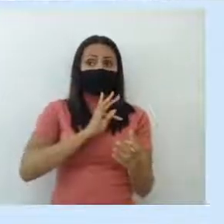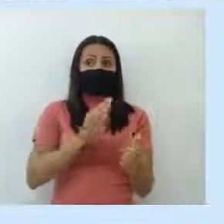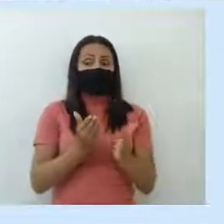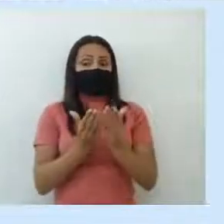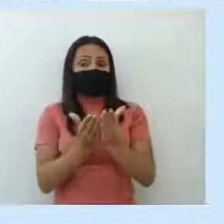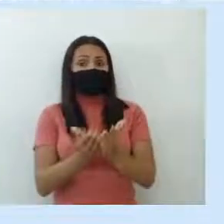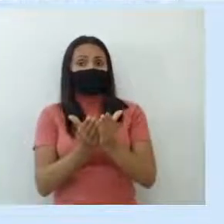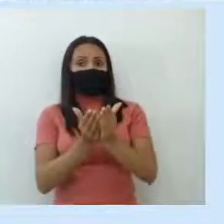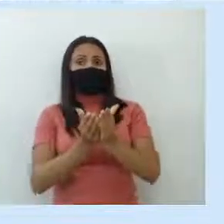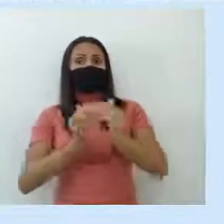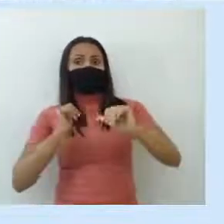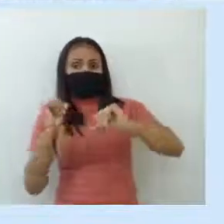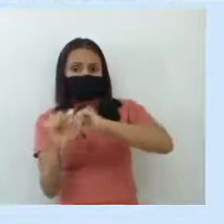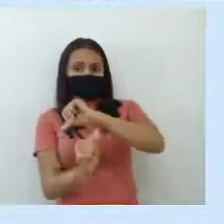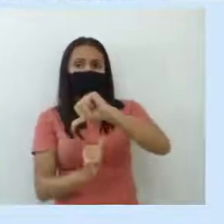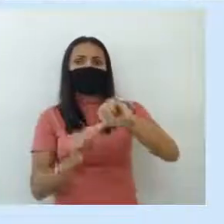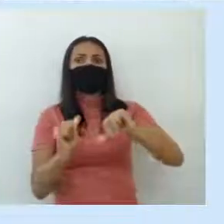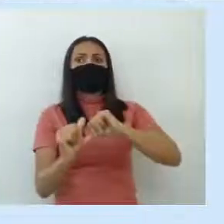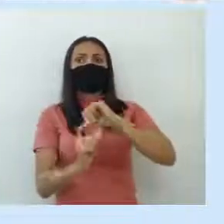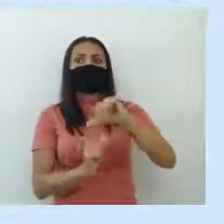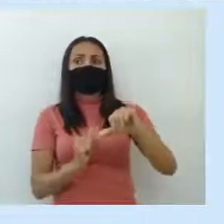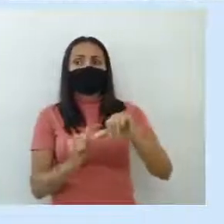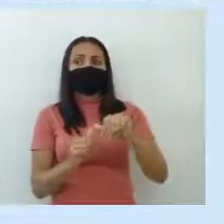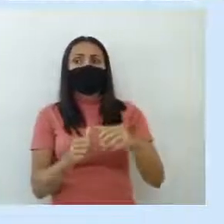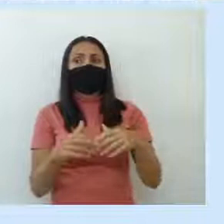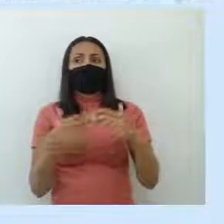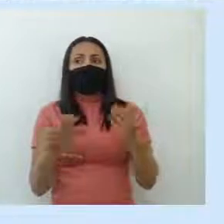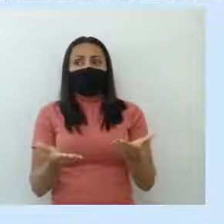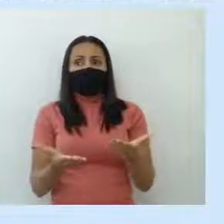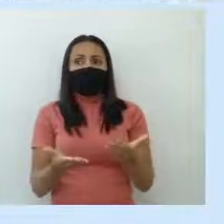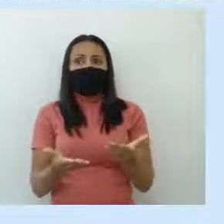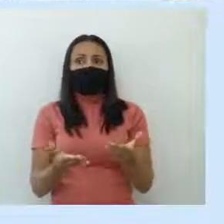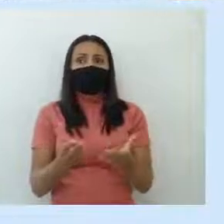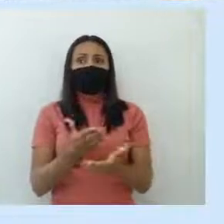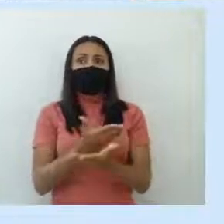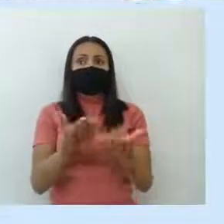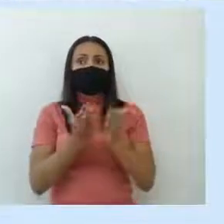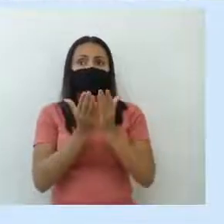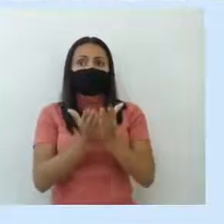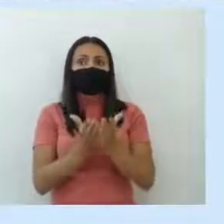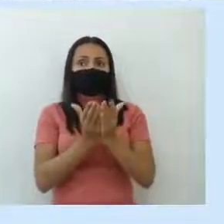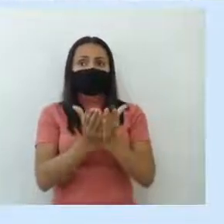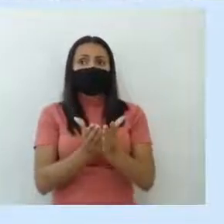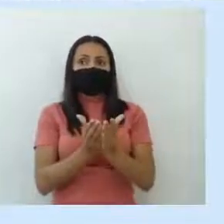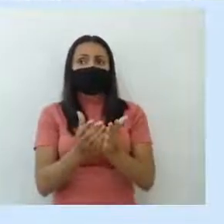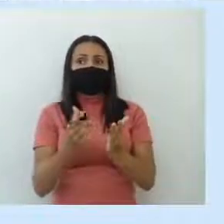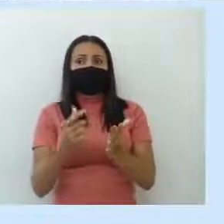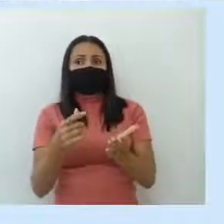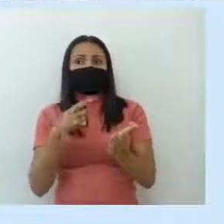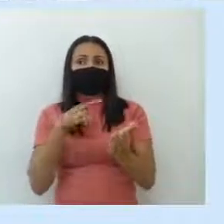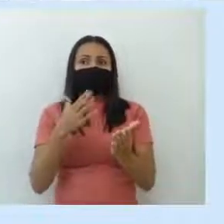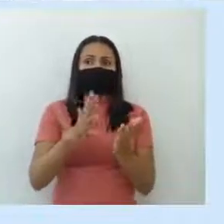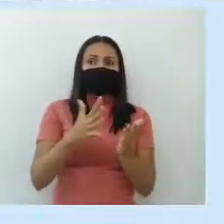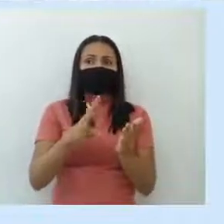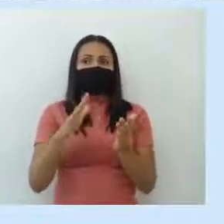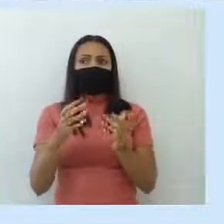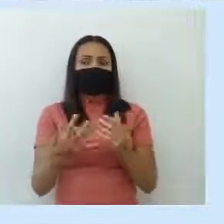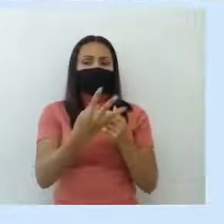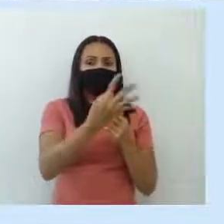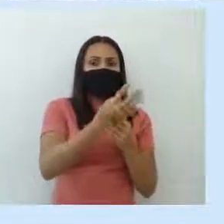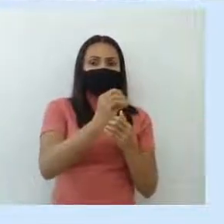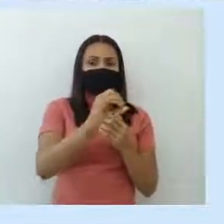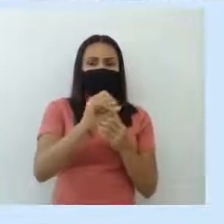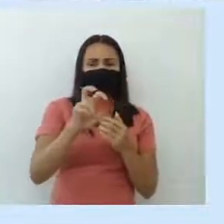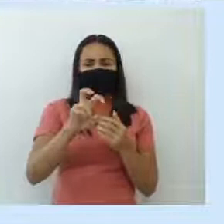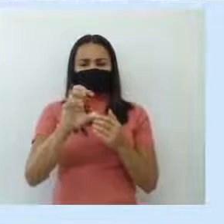navegação mudaram muito. Em geral, essas embarcações transportavam entre 400 e